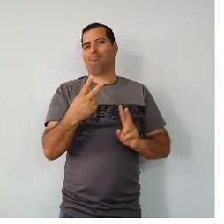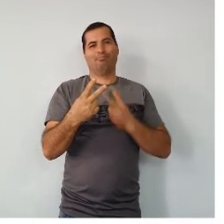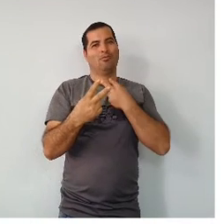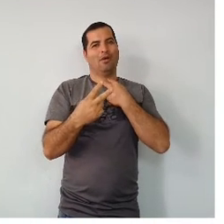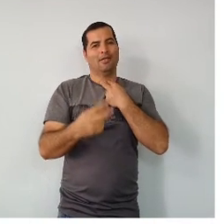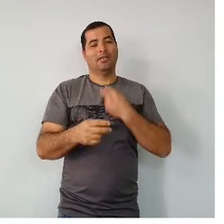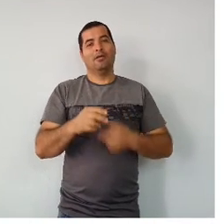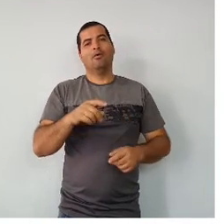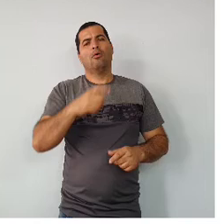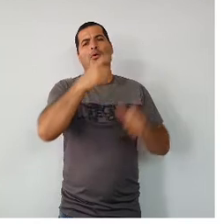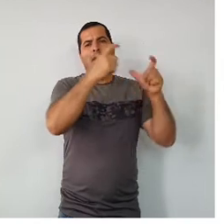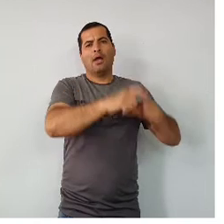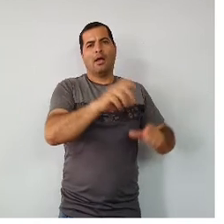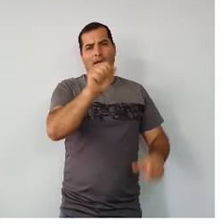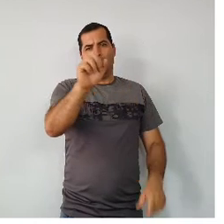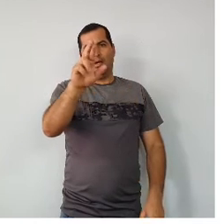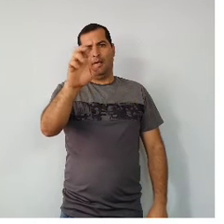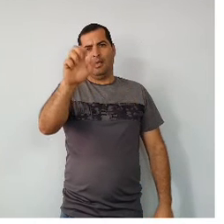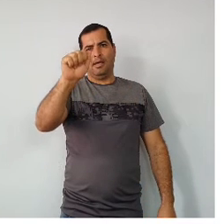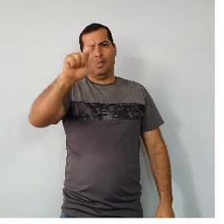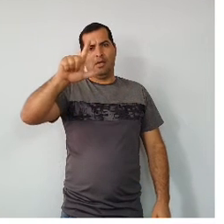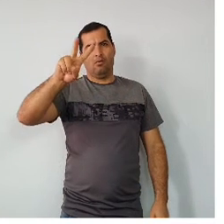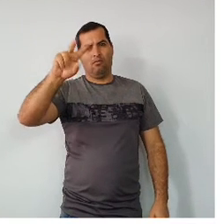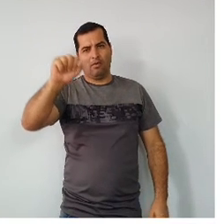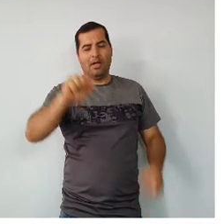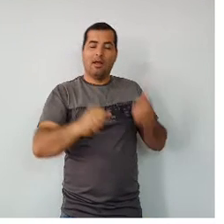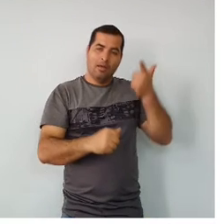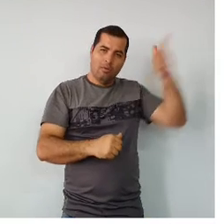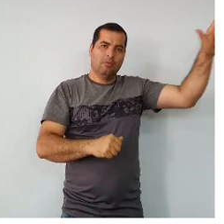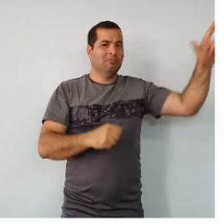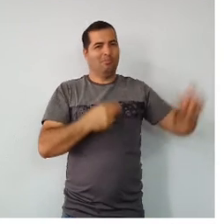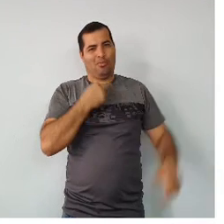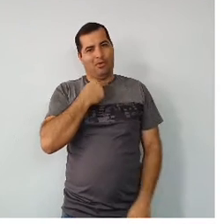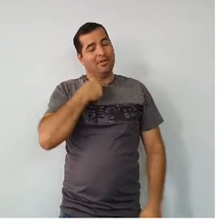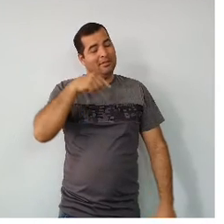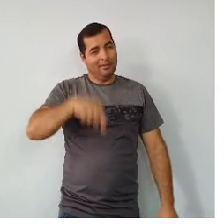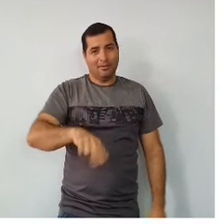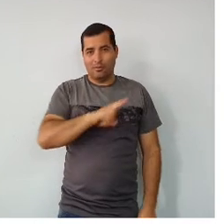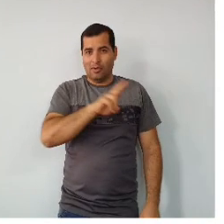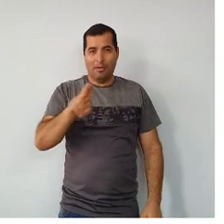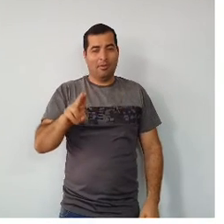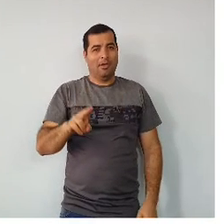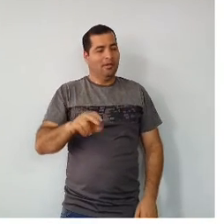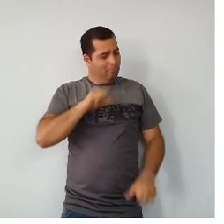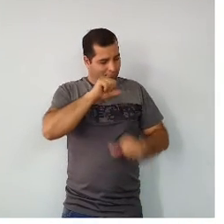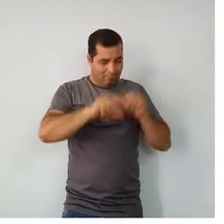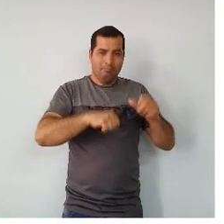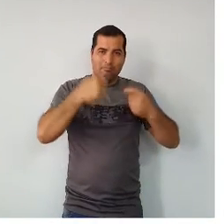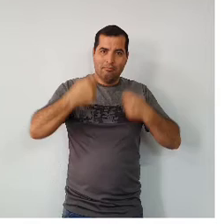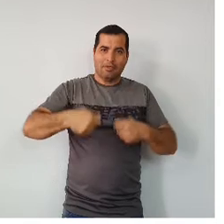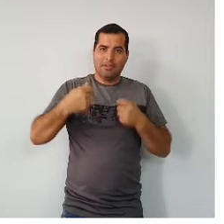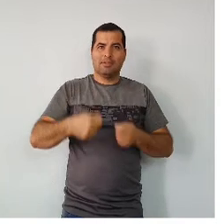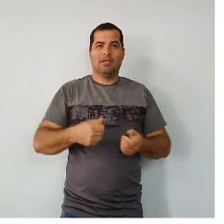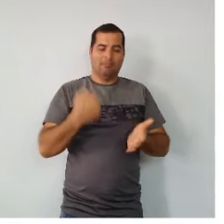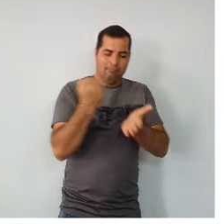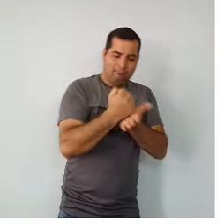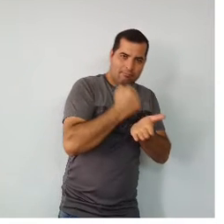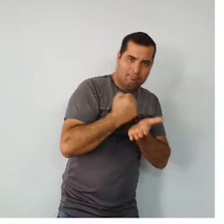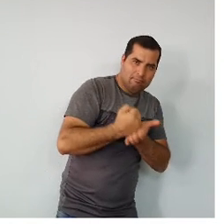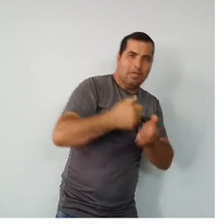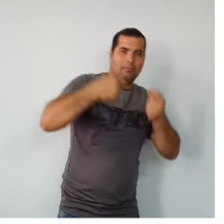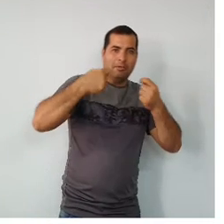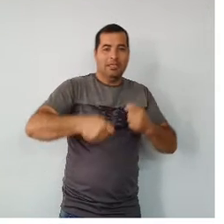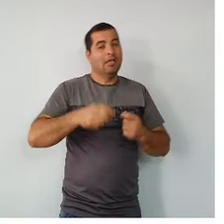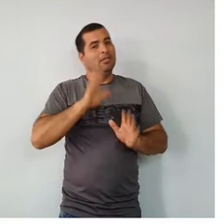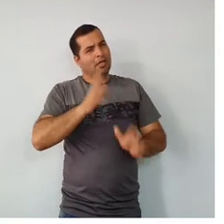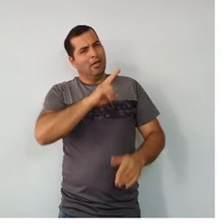Arealva, chamado Jacuba, esse nome não pôde ser usado aqui. Não pôde ser batizado, registrado.